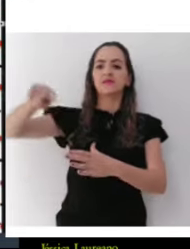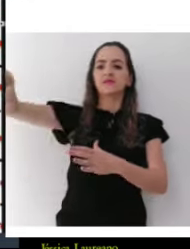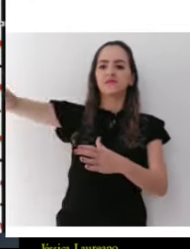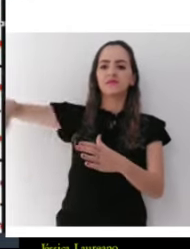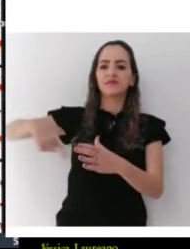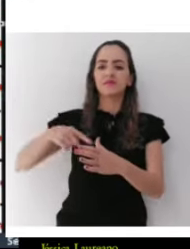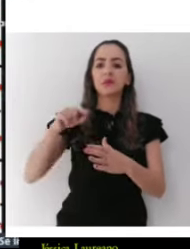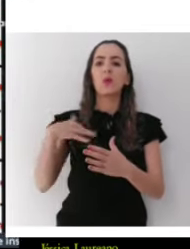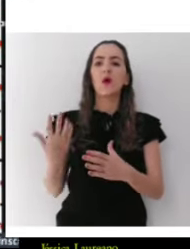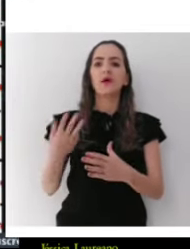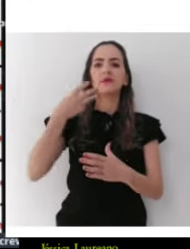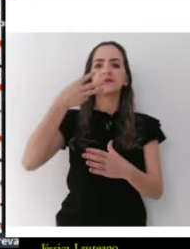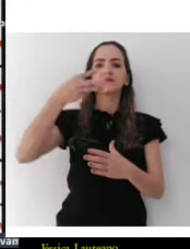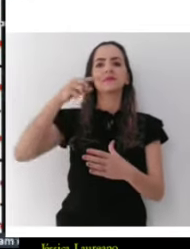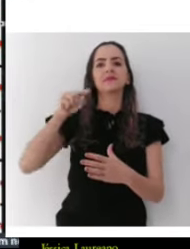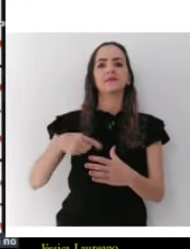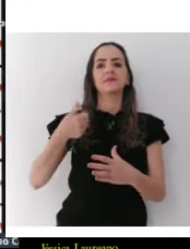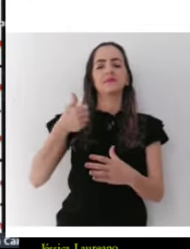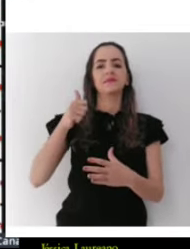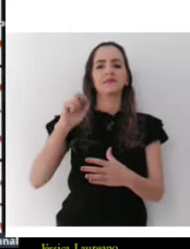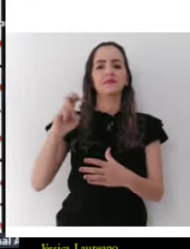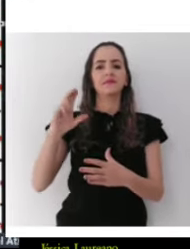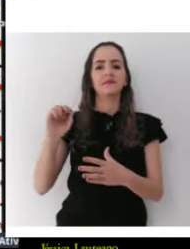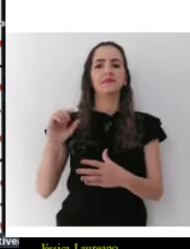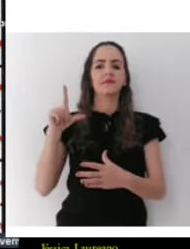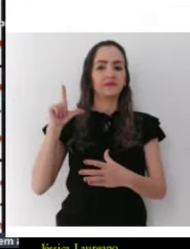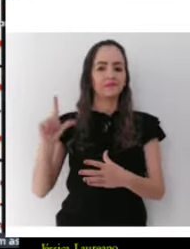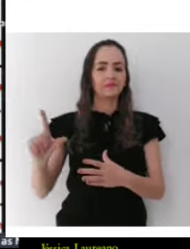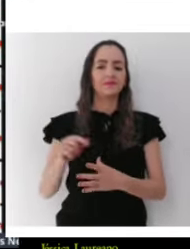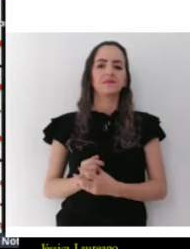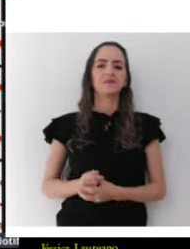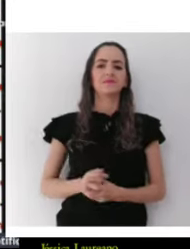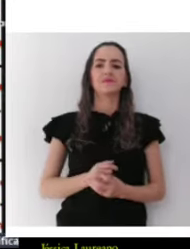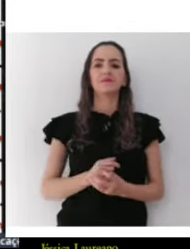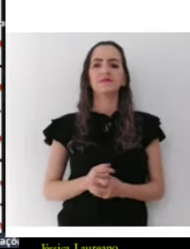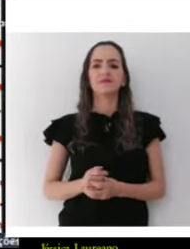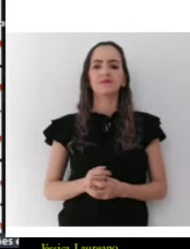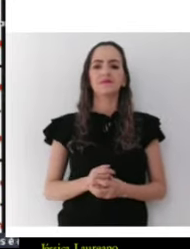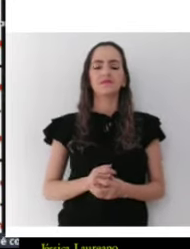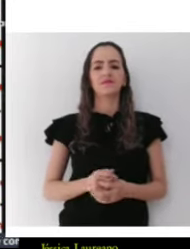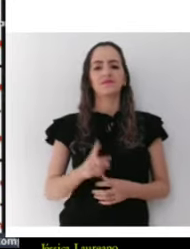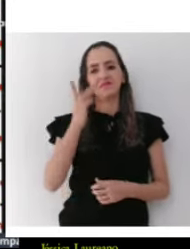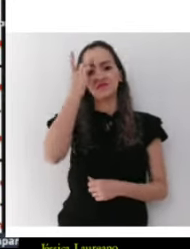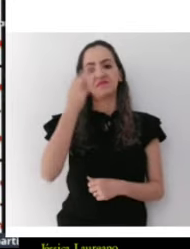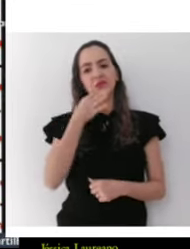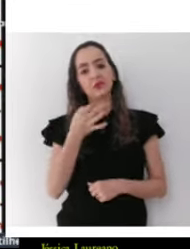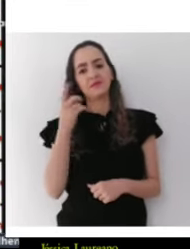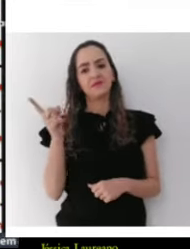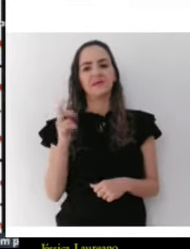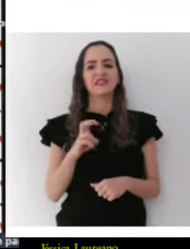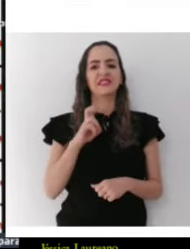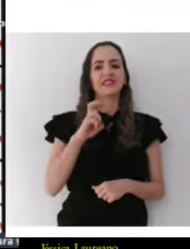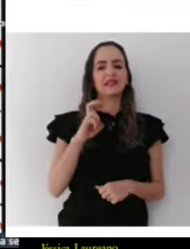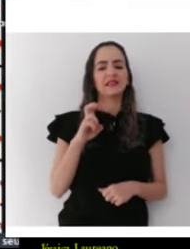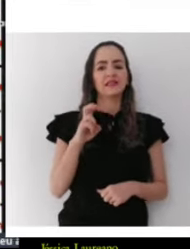Vamos lá? Ó, gente, a maneira de fazer é a seguinte. Alguém chutou 5 horas. Alguém chutou